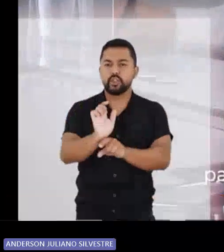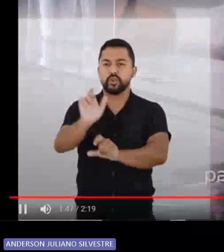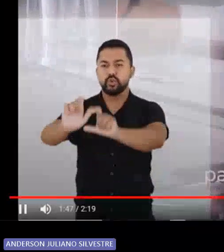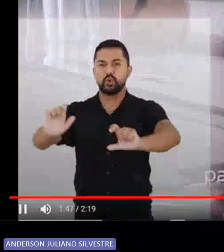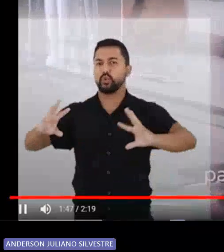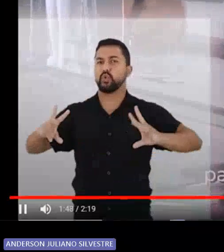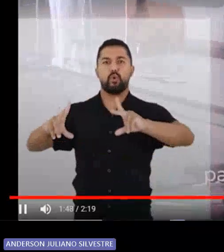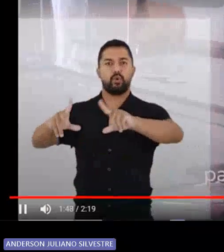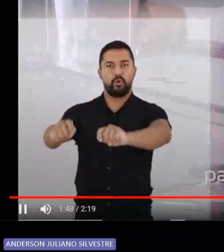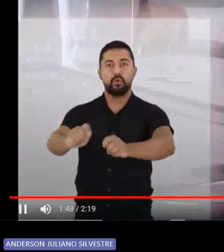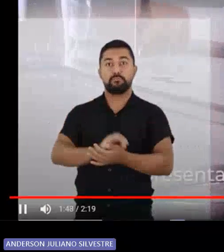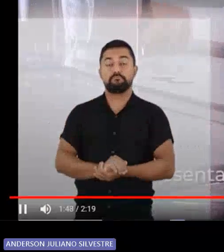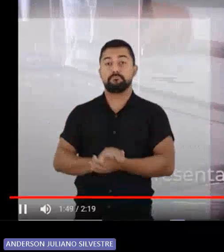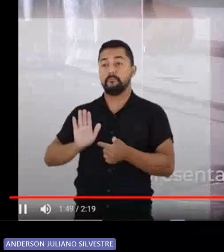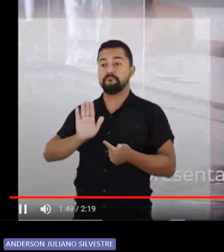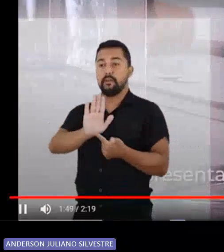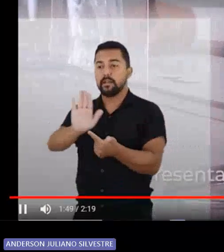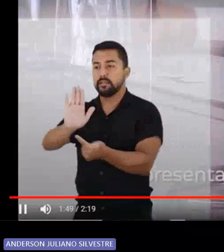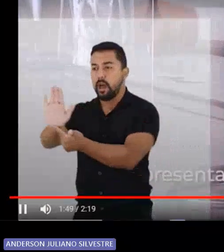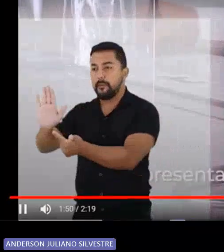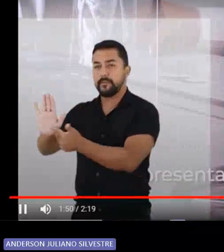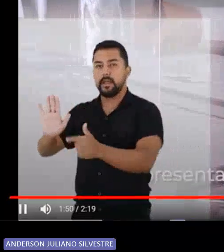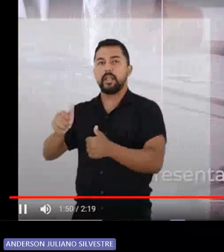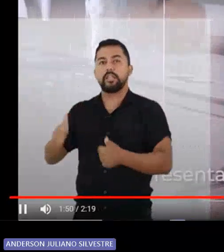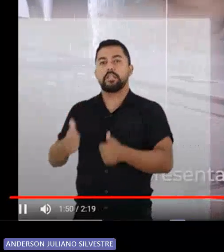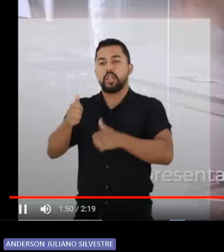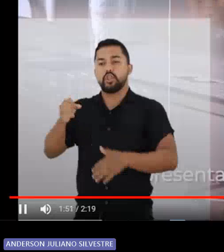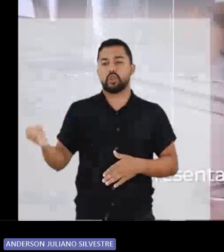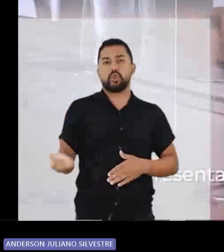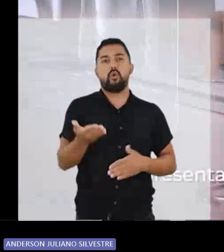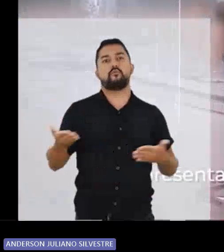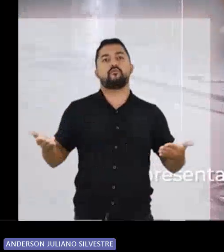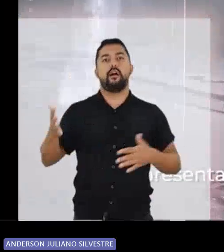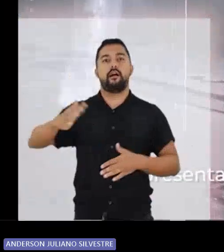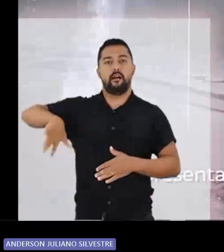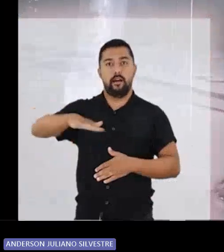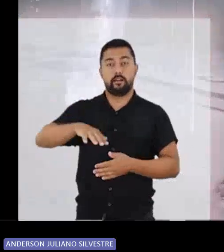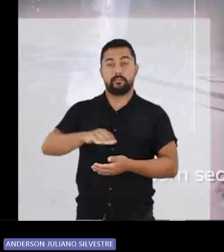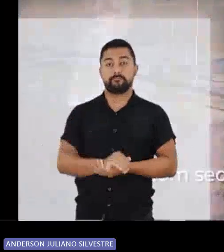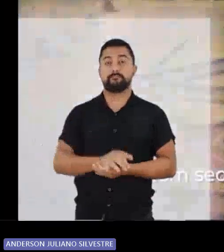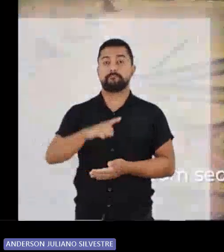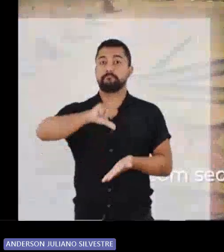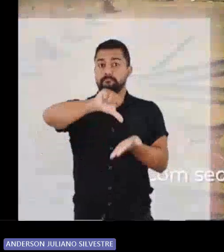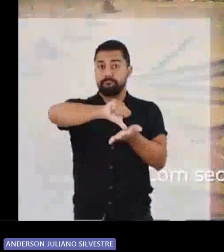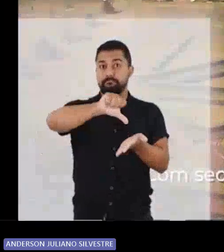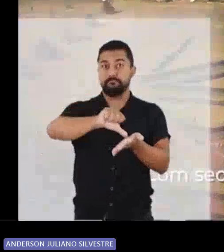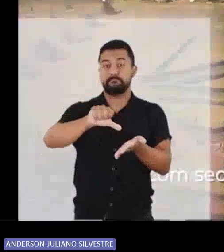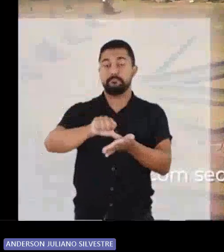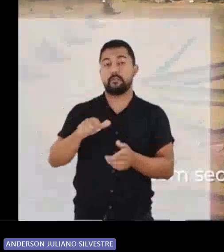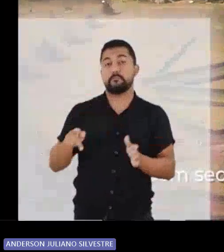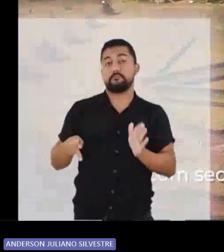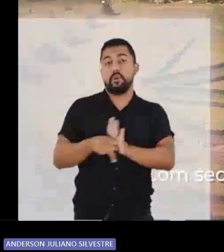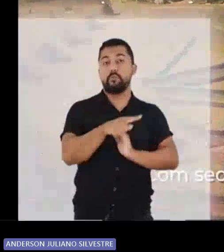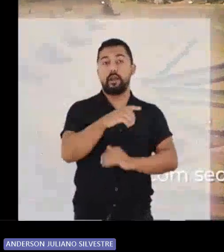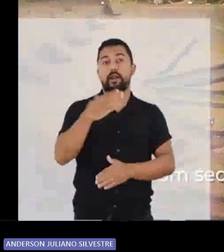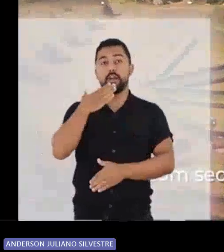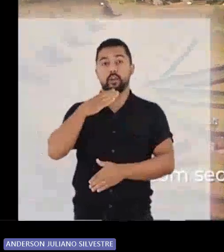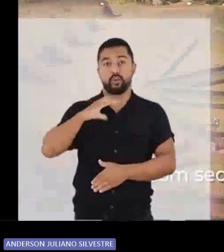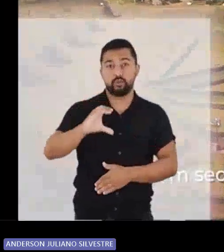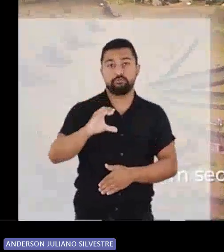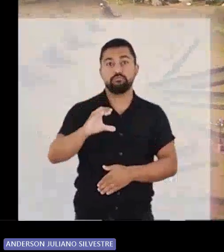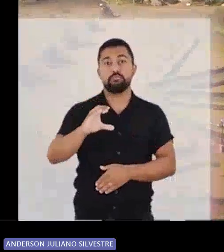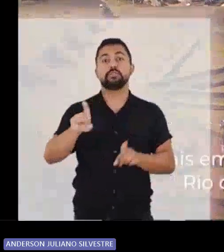assessorar a todos os clientes, lhes apresentando o que há de mais moderno no mercado. Com sede e centro de